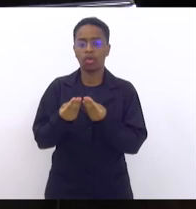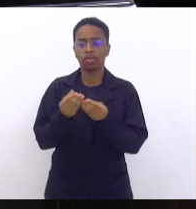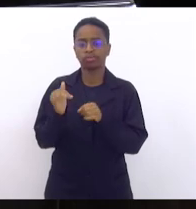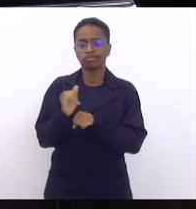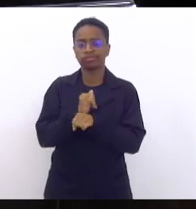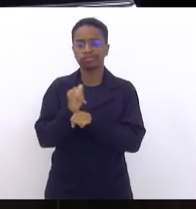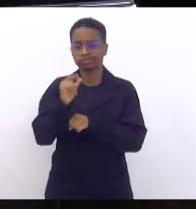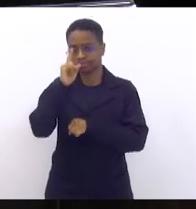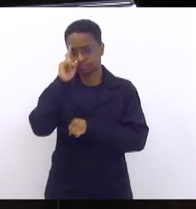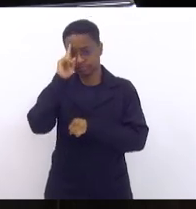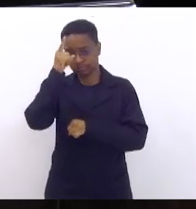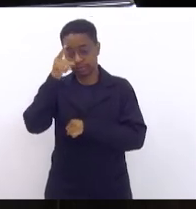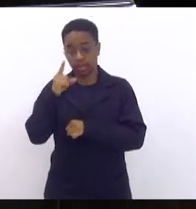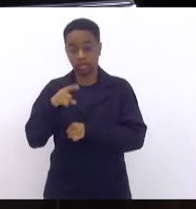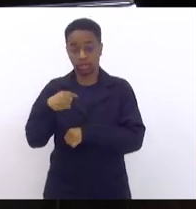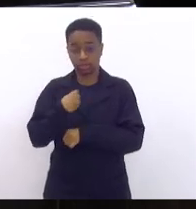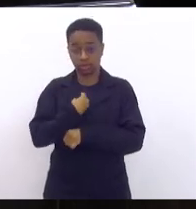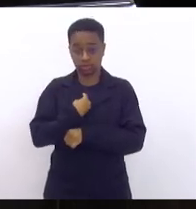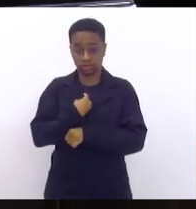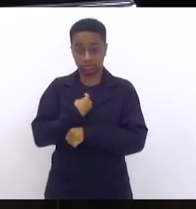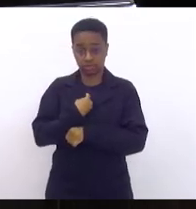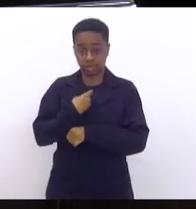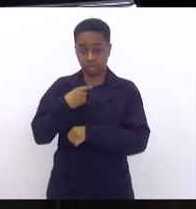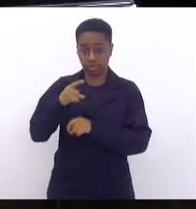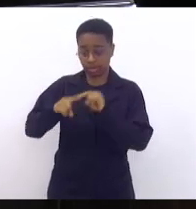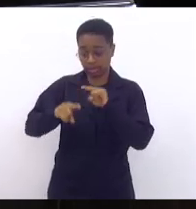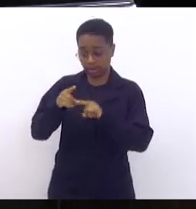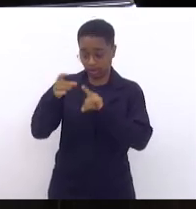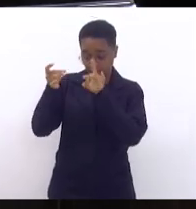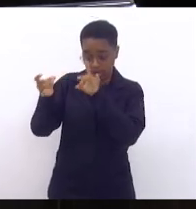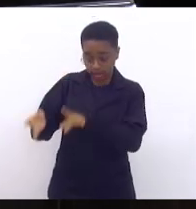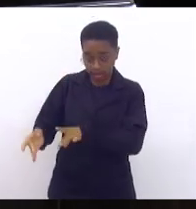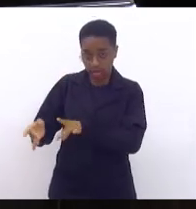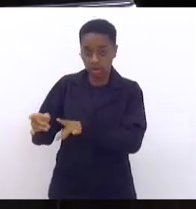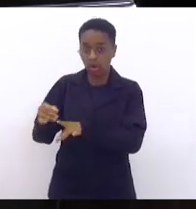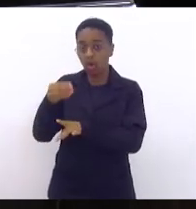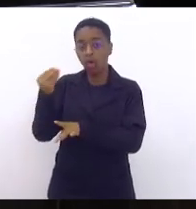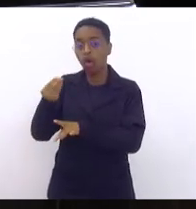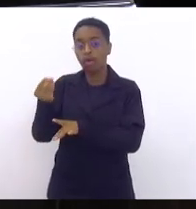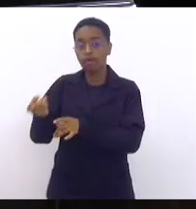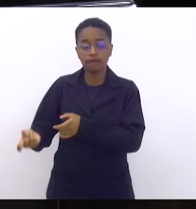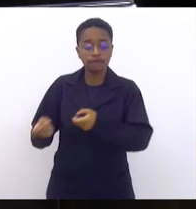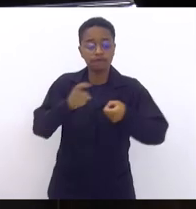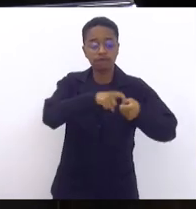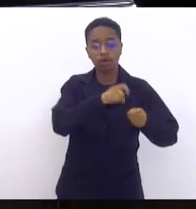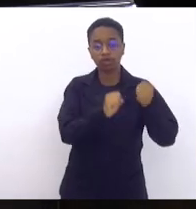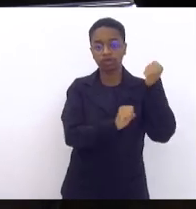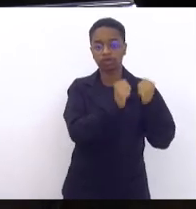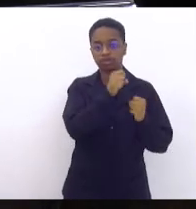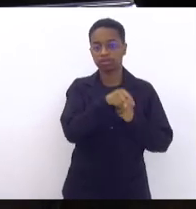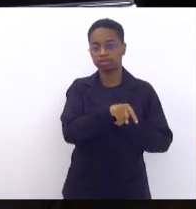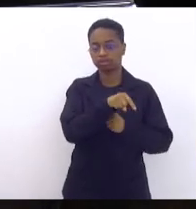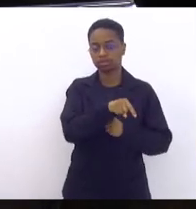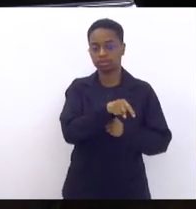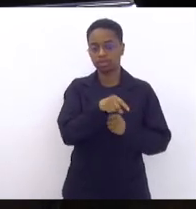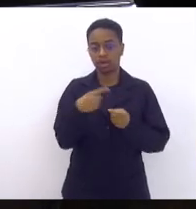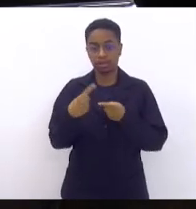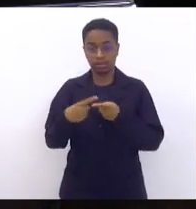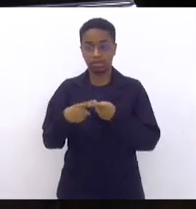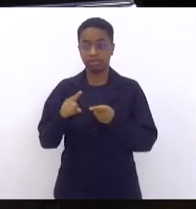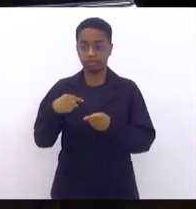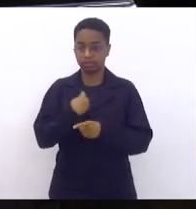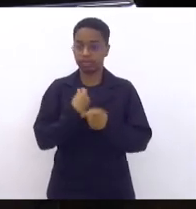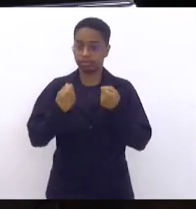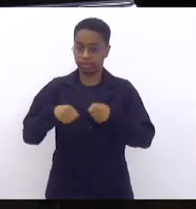que esse resíduo que a gente descartou consiga atingir a indústria né e eu acho que não há dúvida que a gente precisa criar